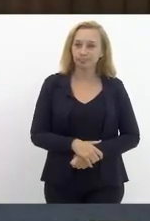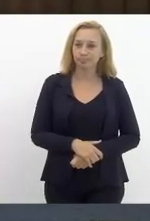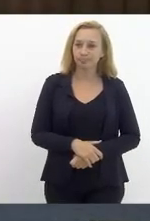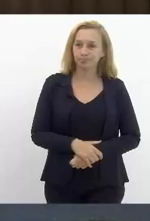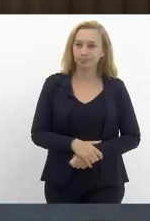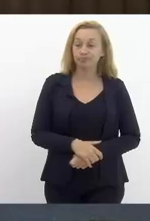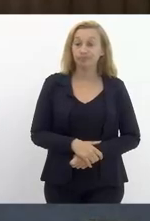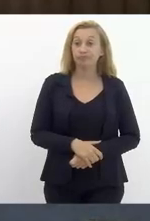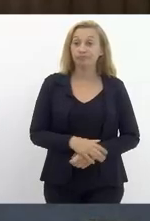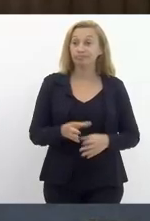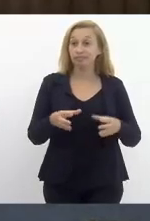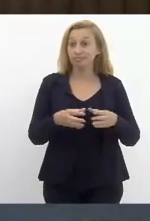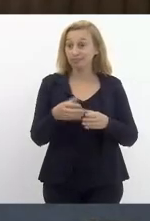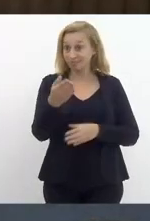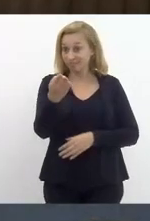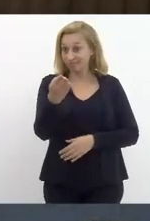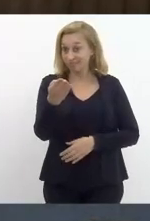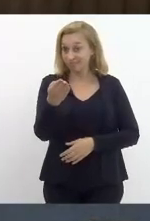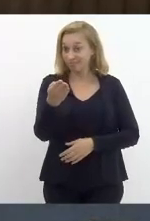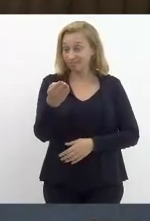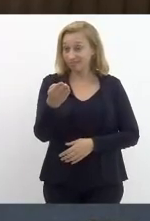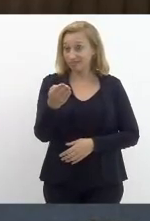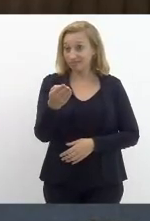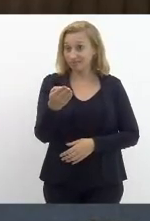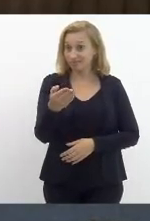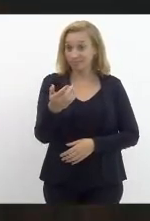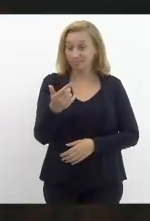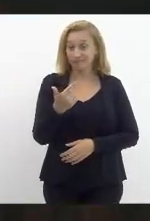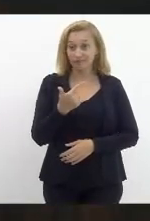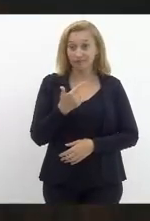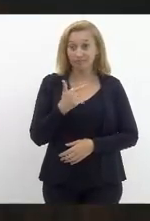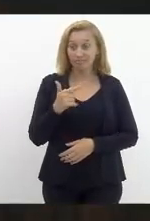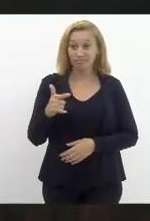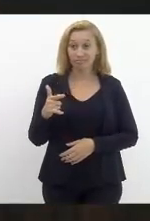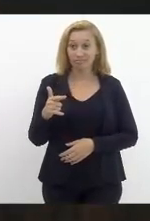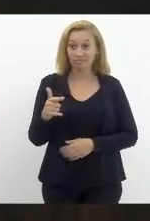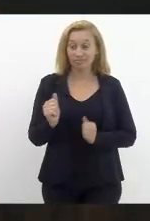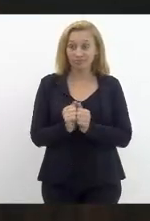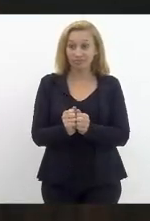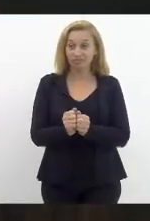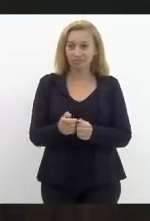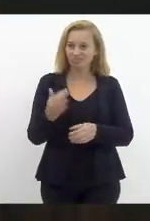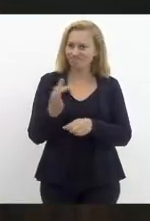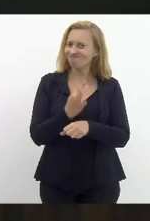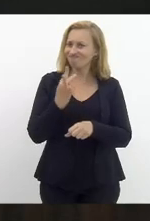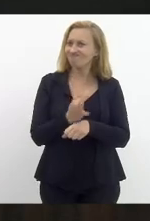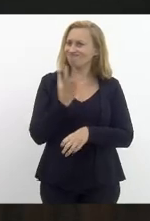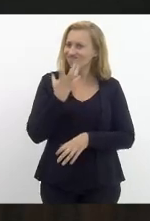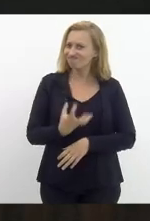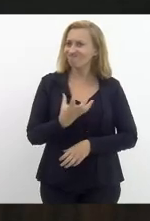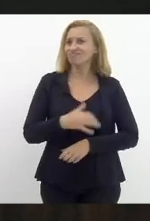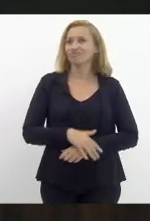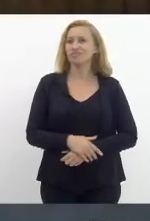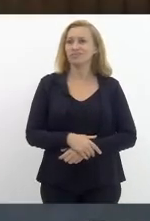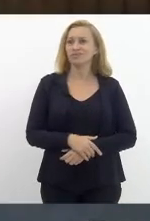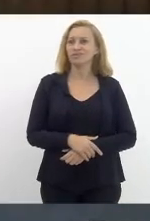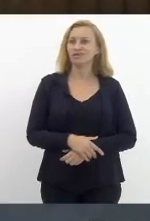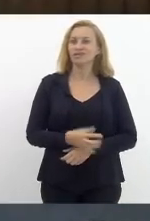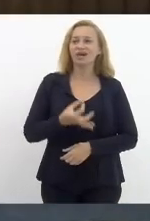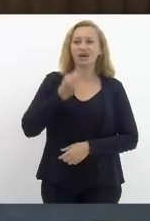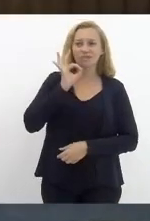Gente, esse pessoal aí, se eu não tivesse nisso, eu ia falar que eles são persistentes, são chatos, rapaz. Eles vão para, bebem meu